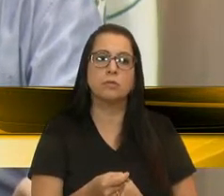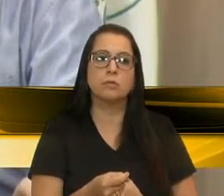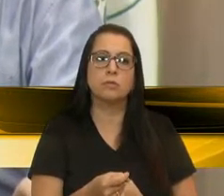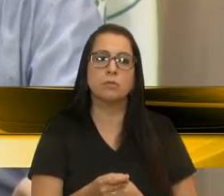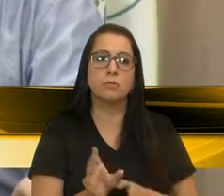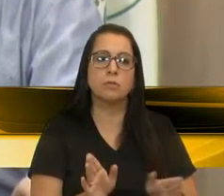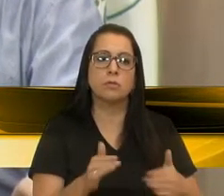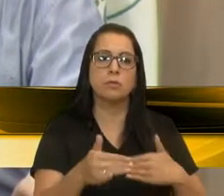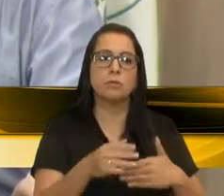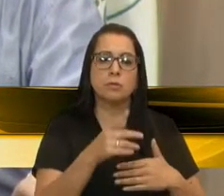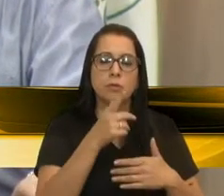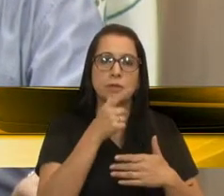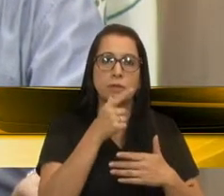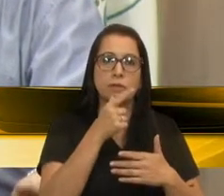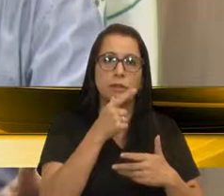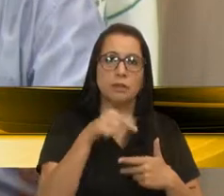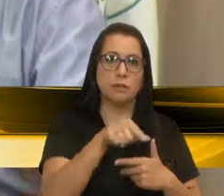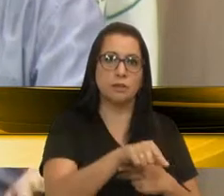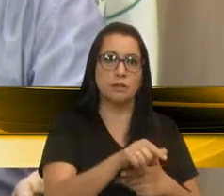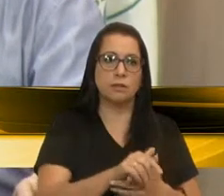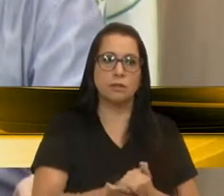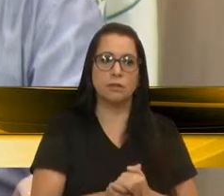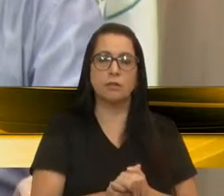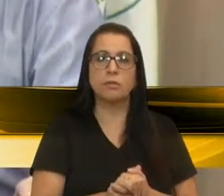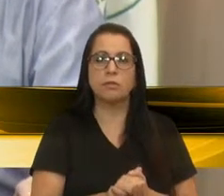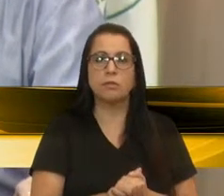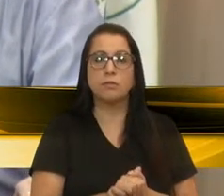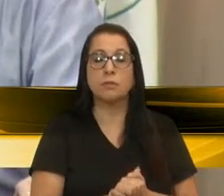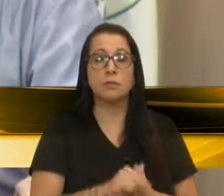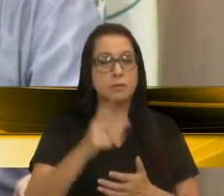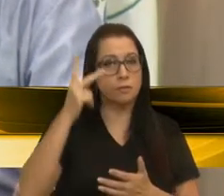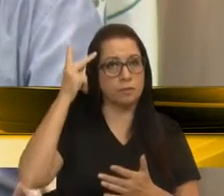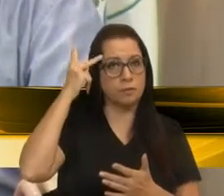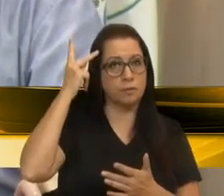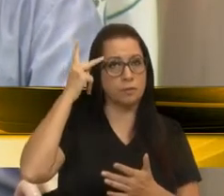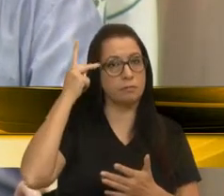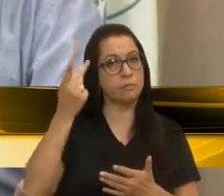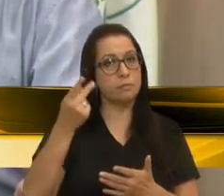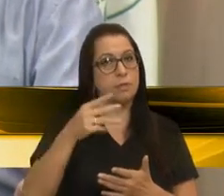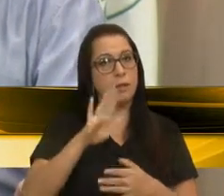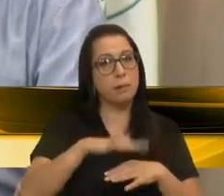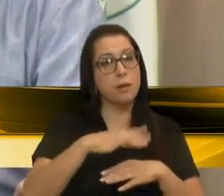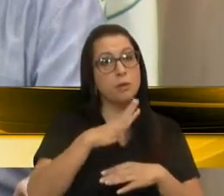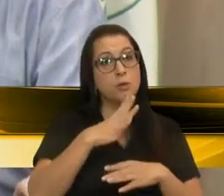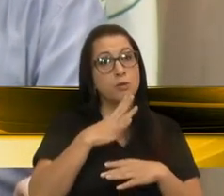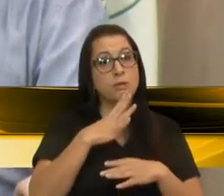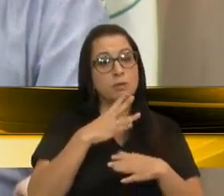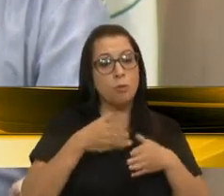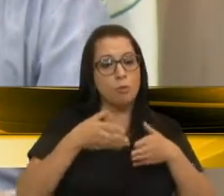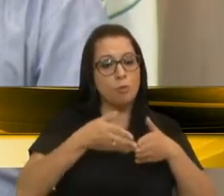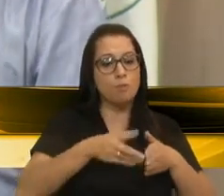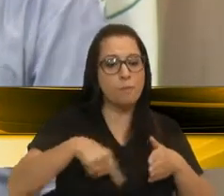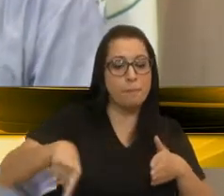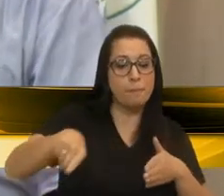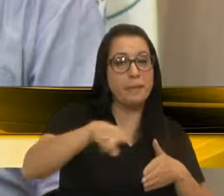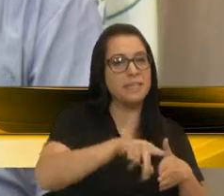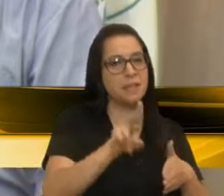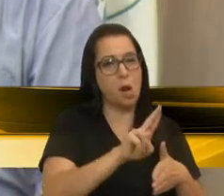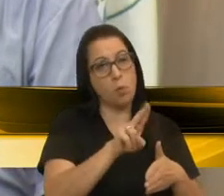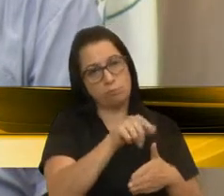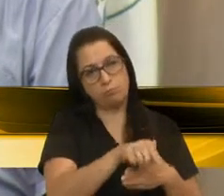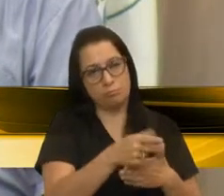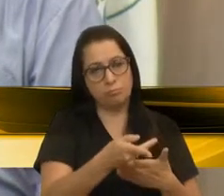tanques de detenção em São Paulo, mais conhecidos como piscinões, né?